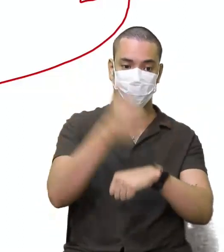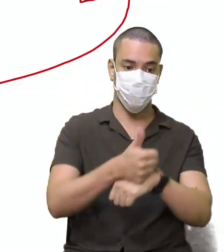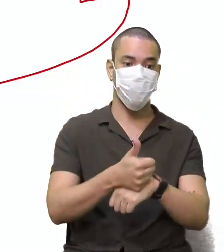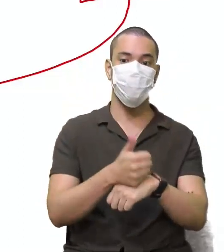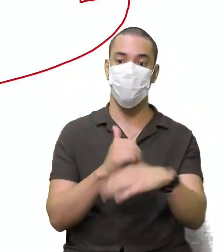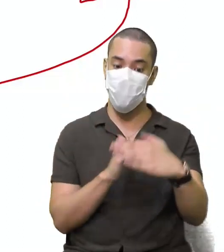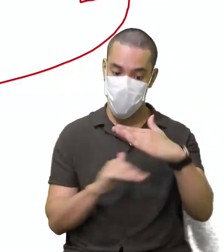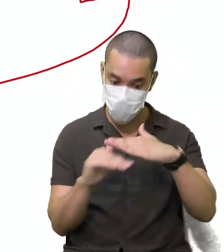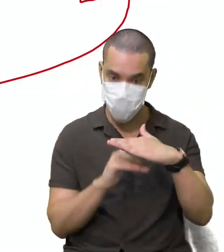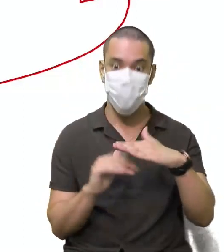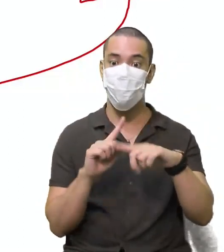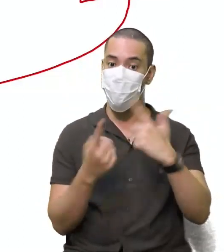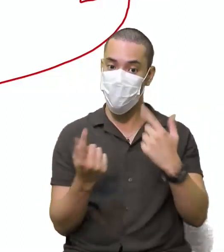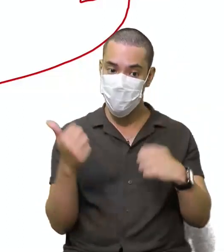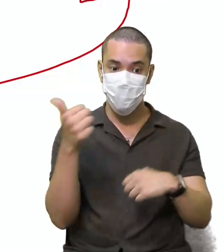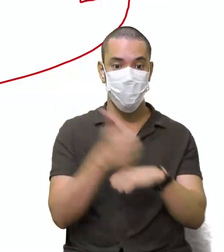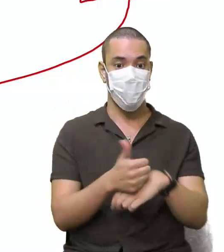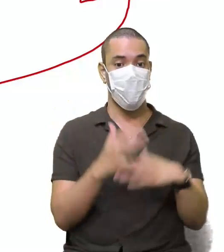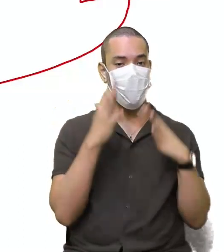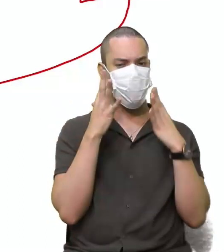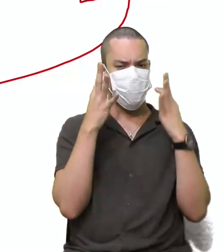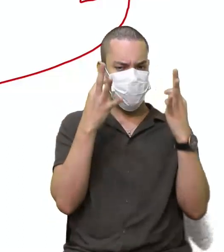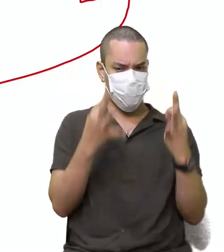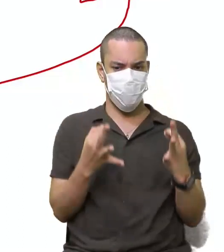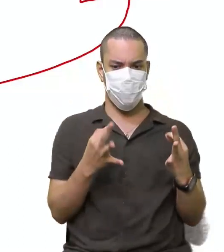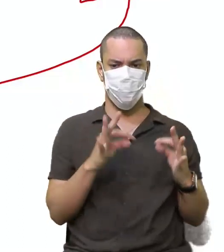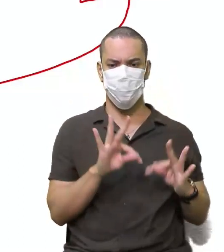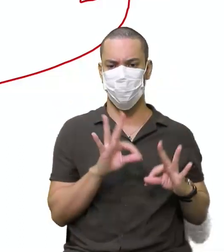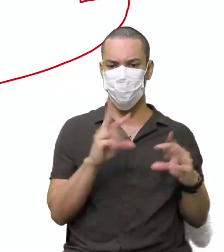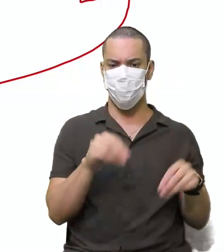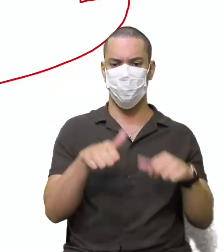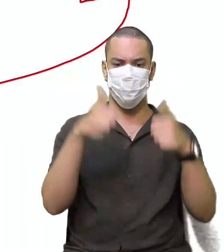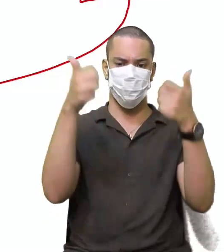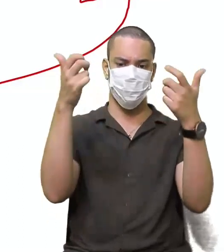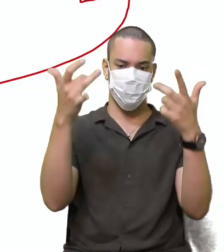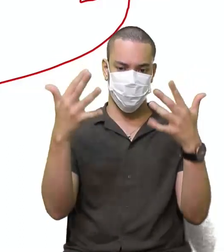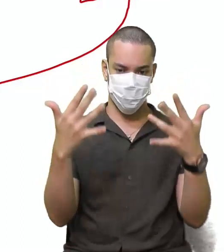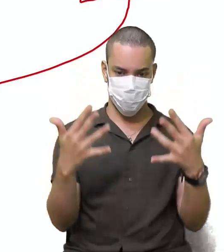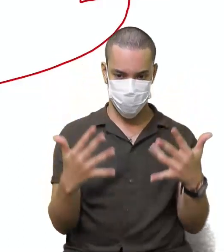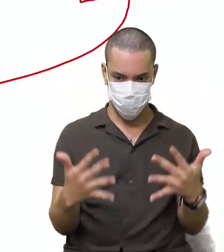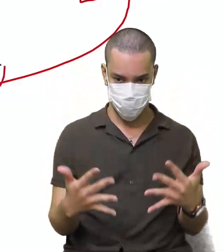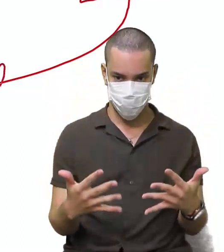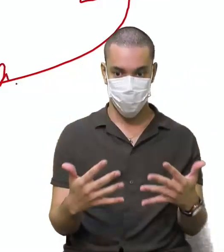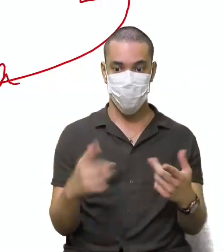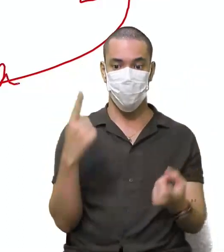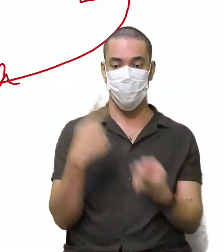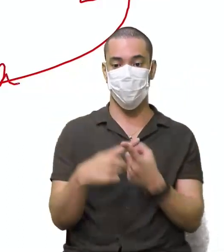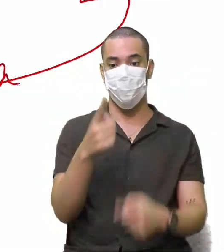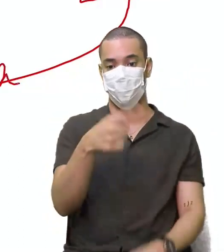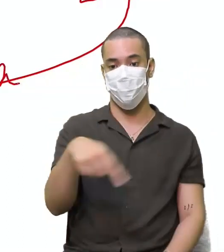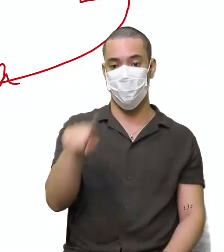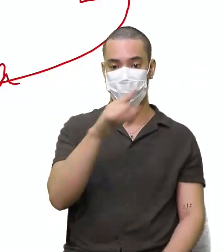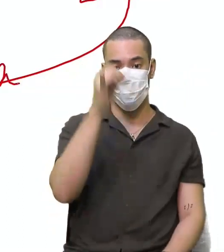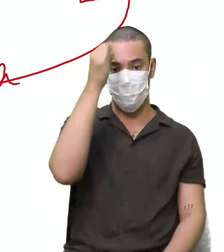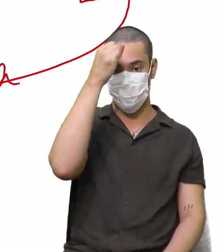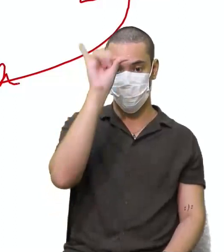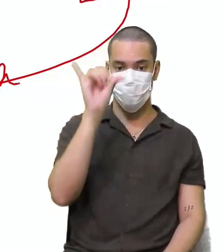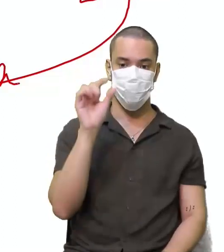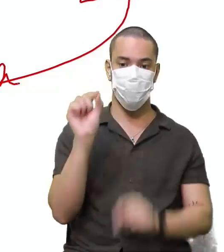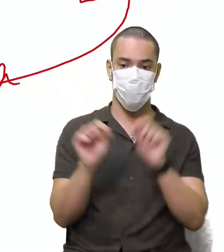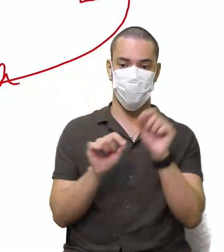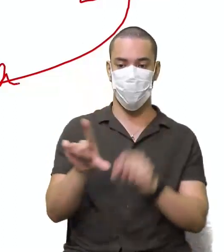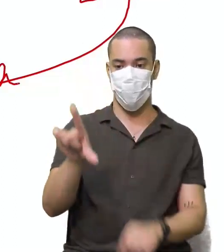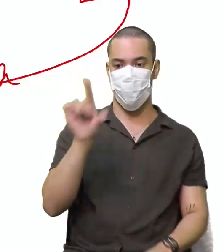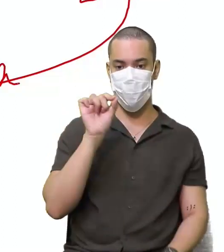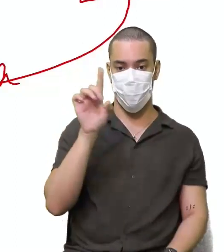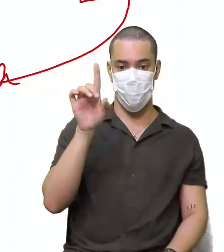muita atenção em todo o enunciado da questão, para que você não corra o risco de marcar a letra